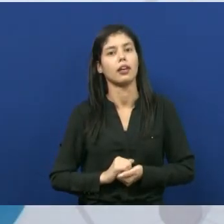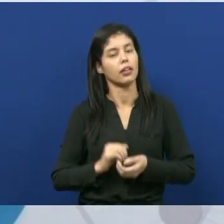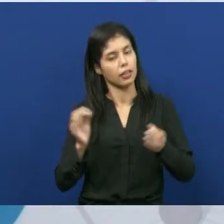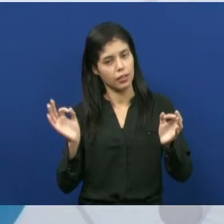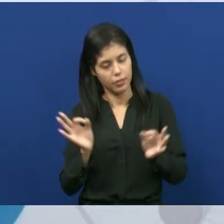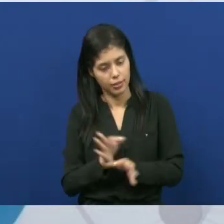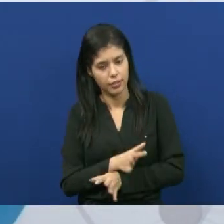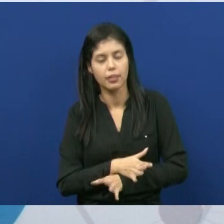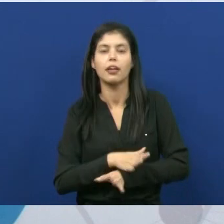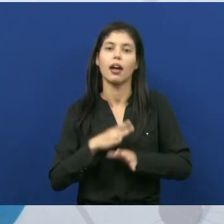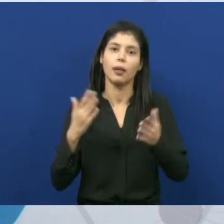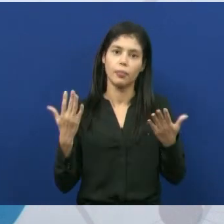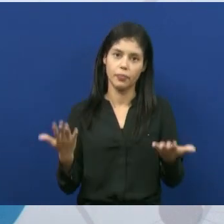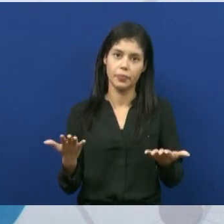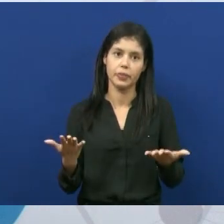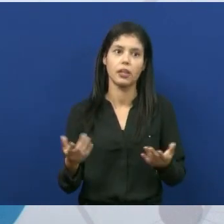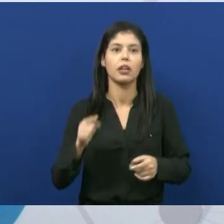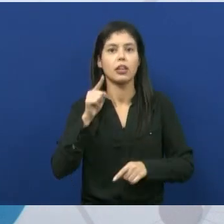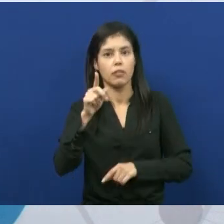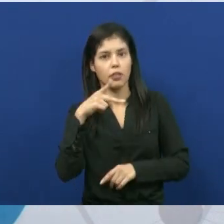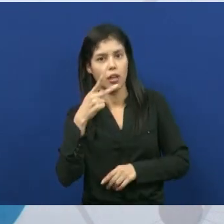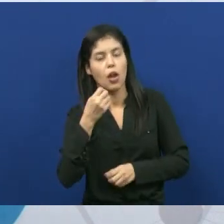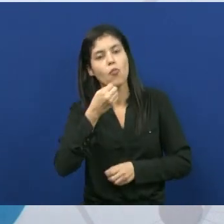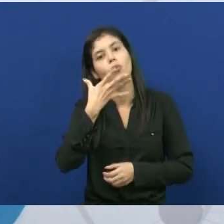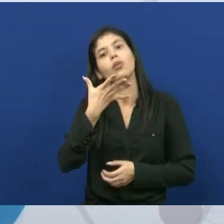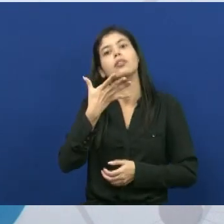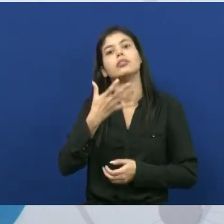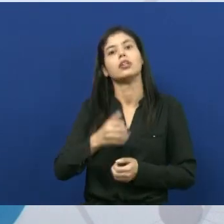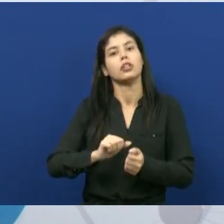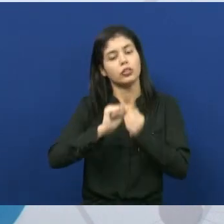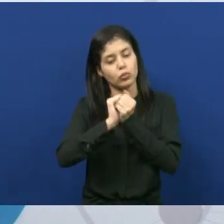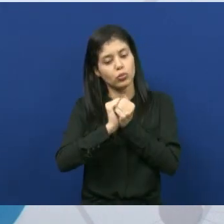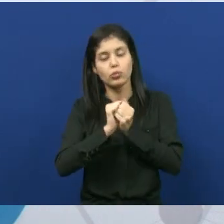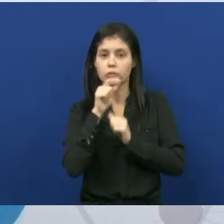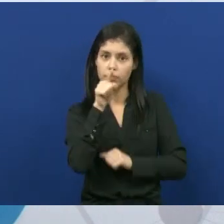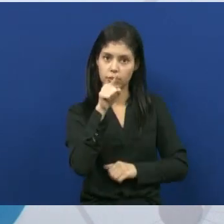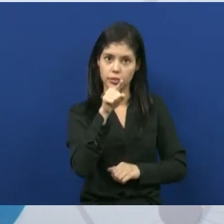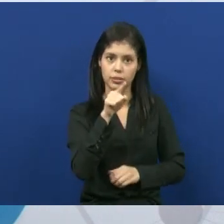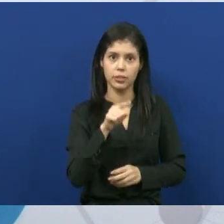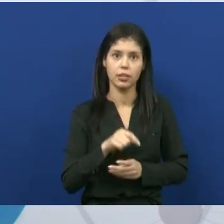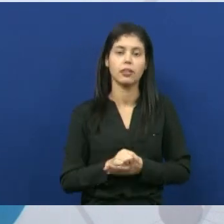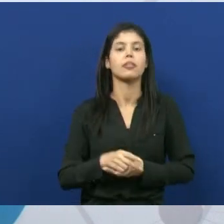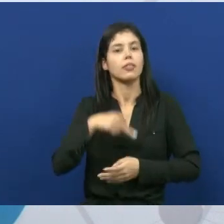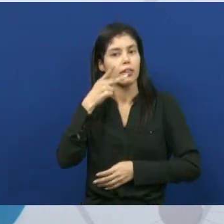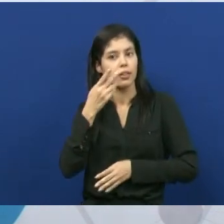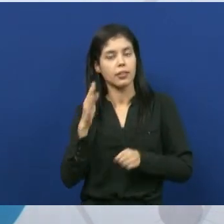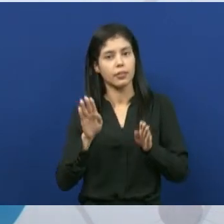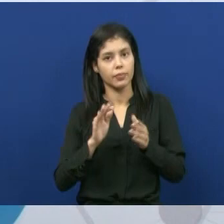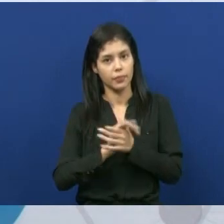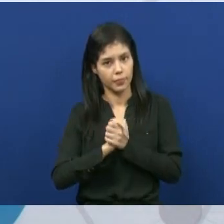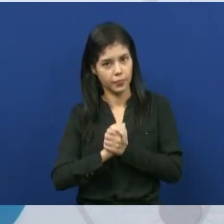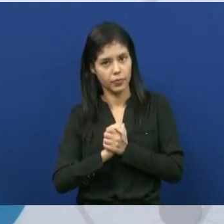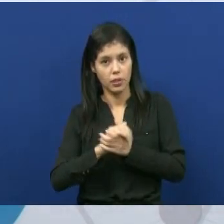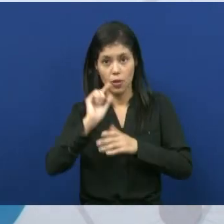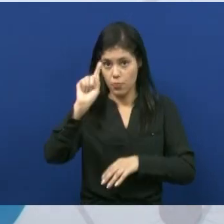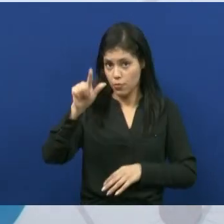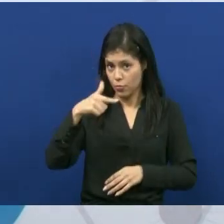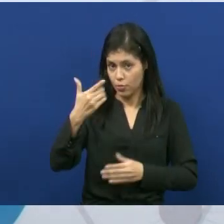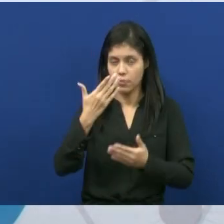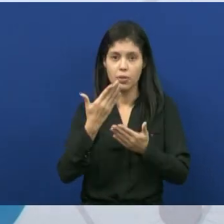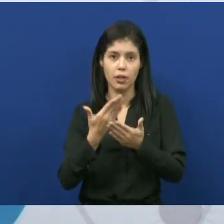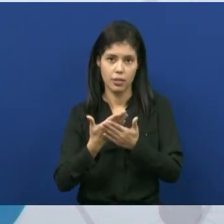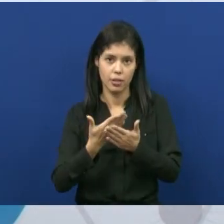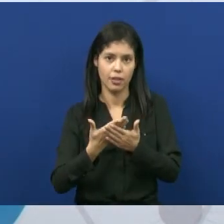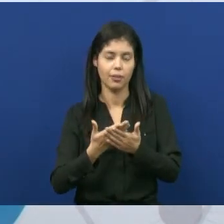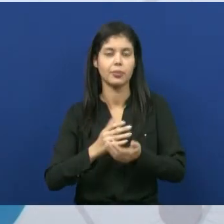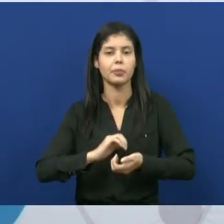queria ficar por aqui nesse momento queria dizer que foi muito bom estar com vocês e queria dizer que nós temos um próximo